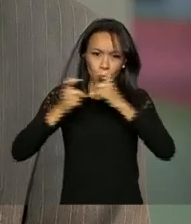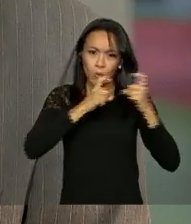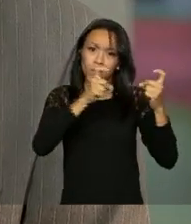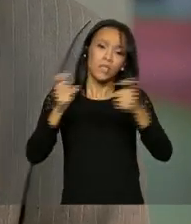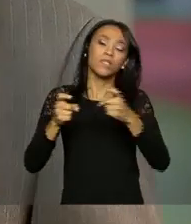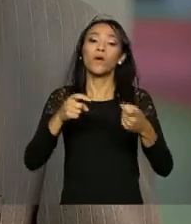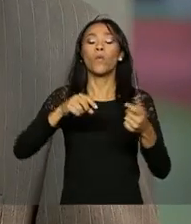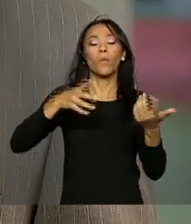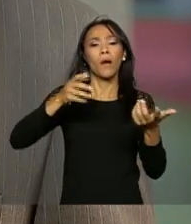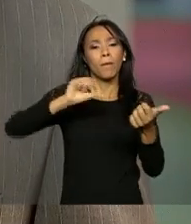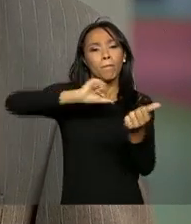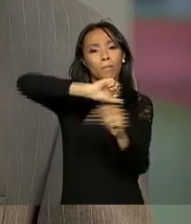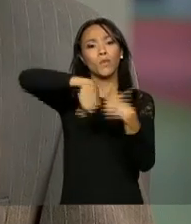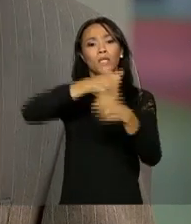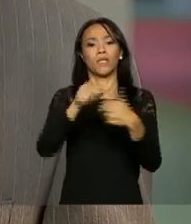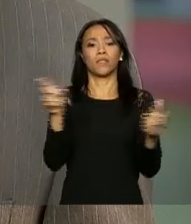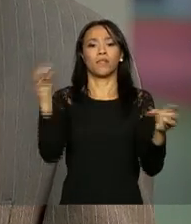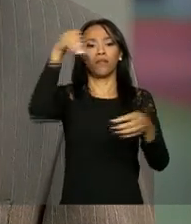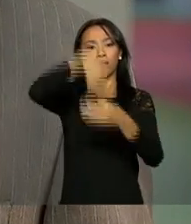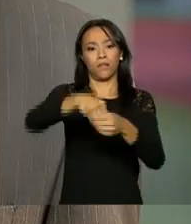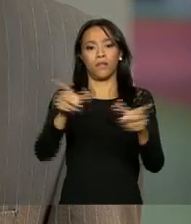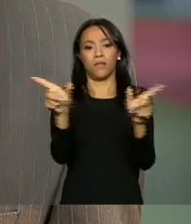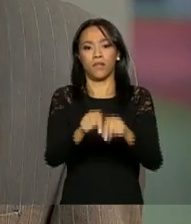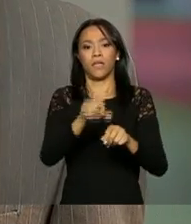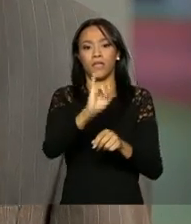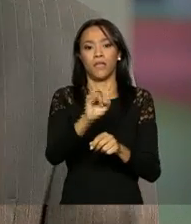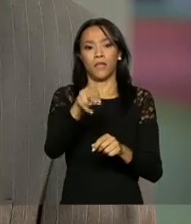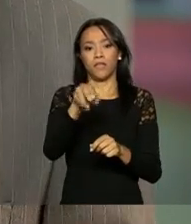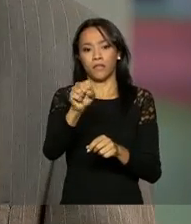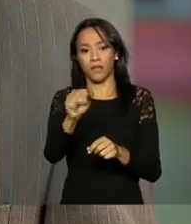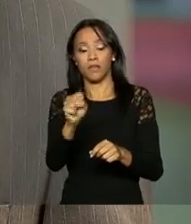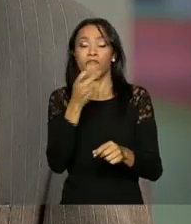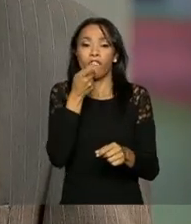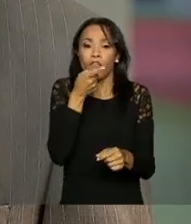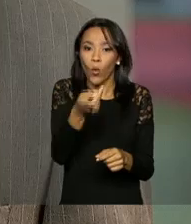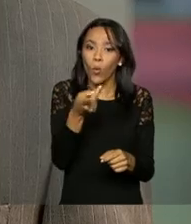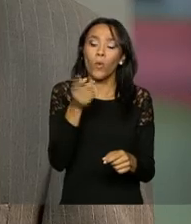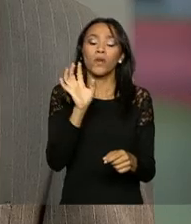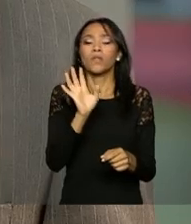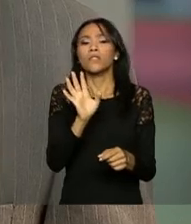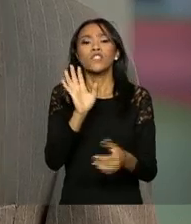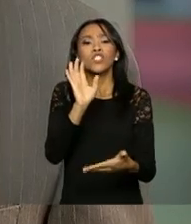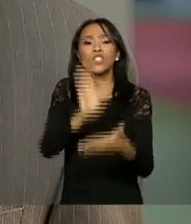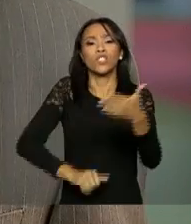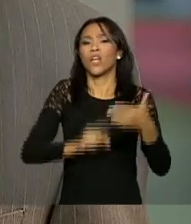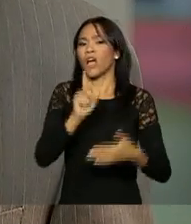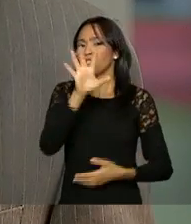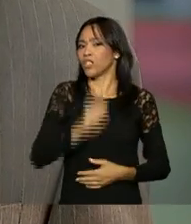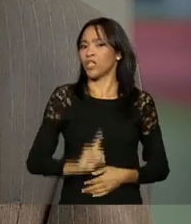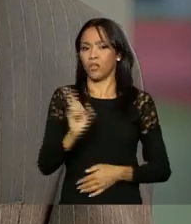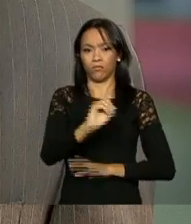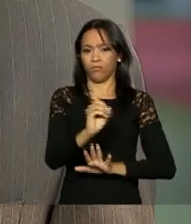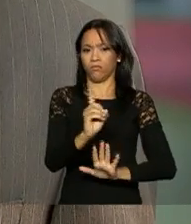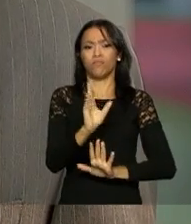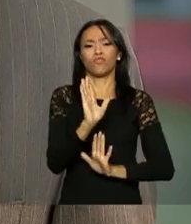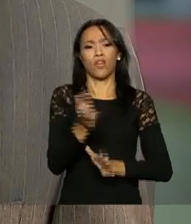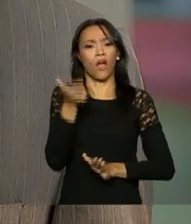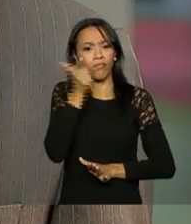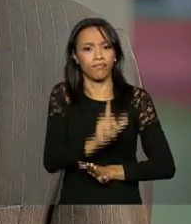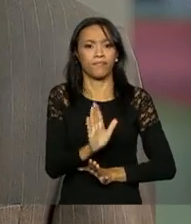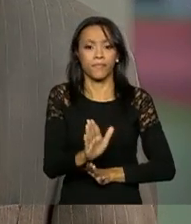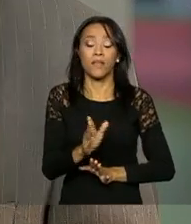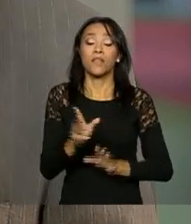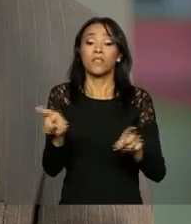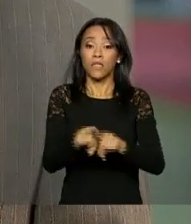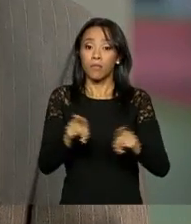da Previdência Social. A presidenta disse que as mudanças não devem retirar direitos adquiridos. A presidenta também